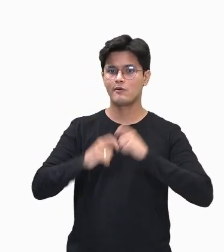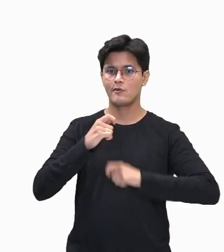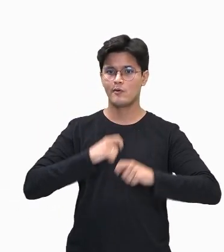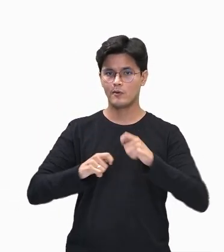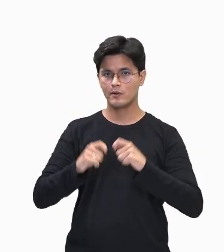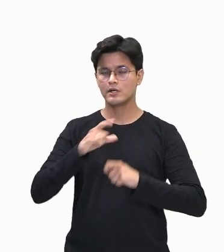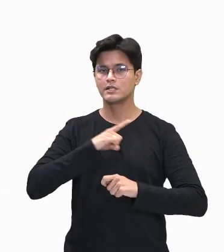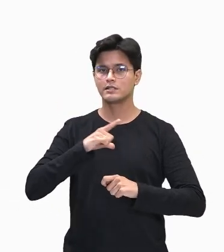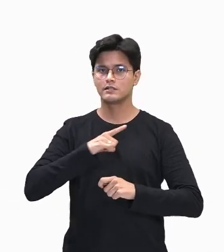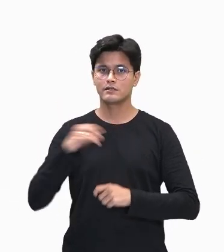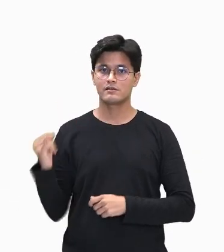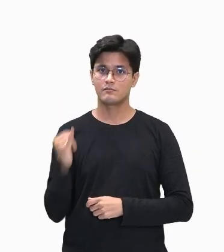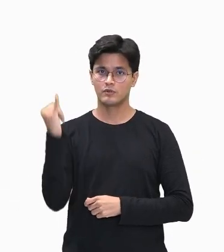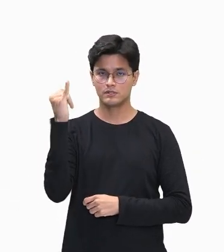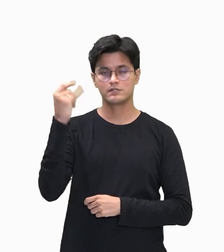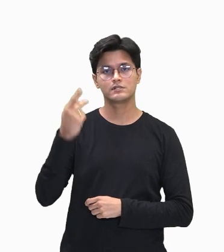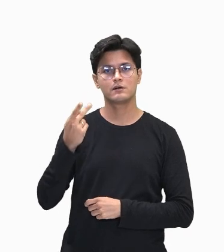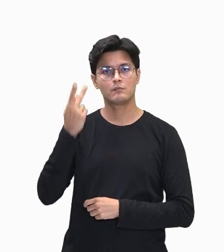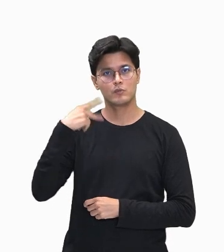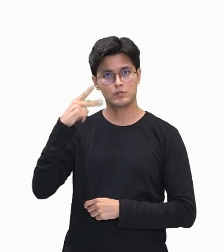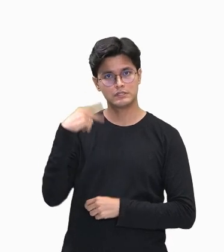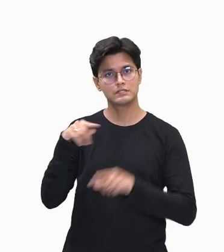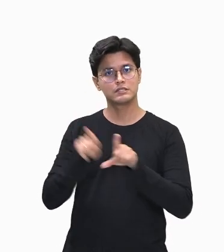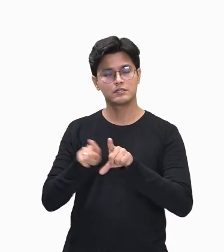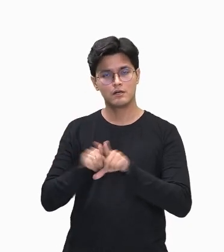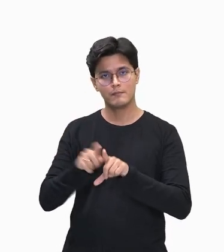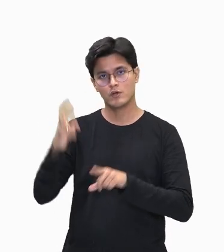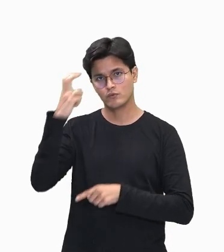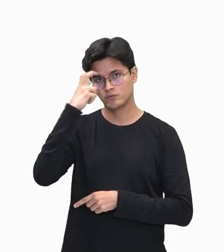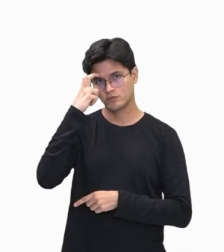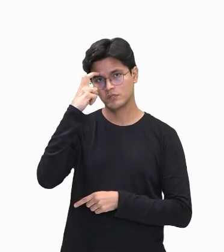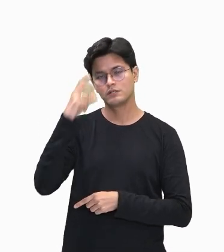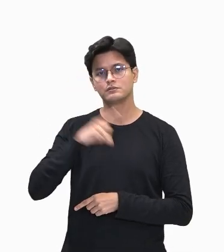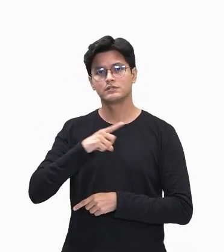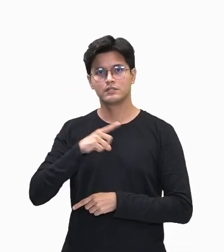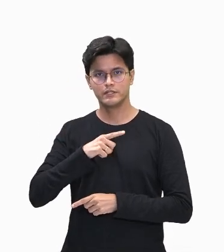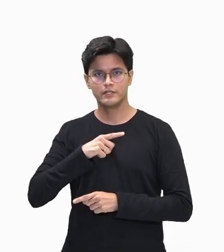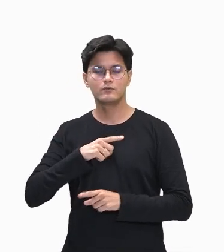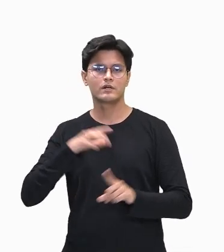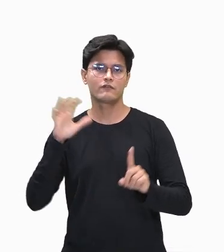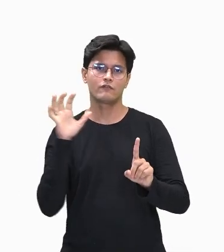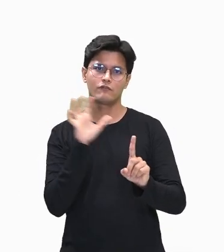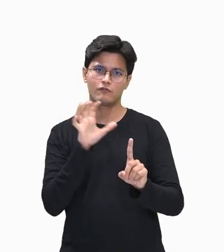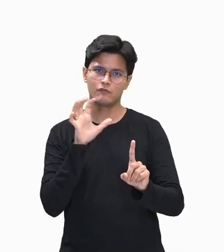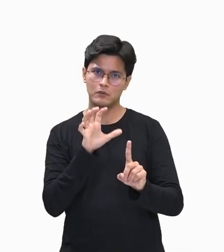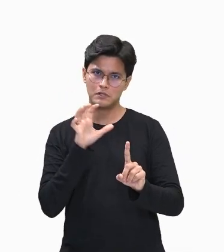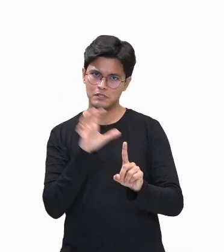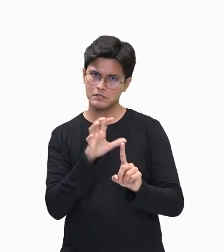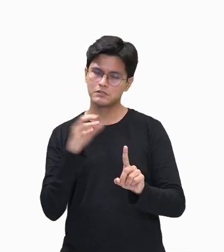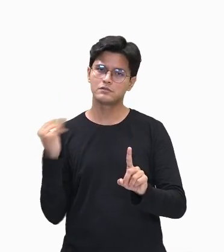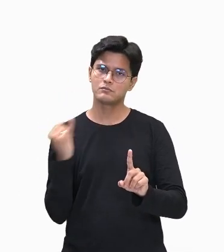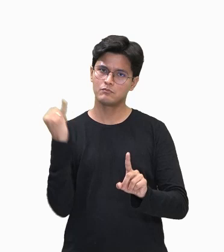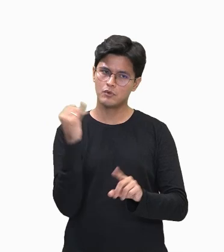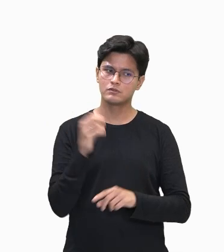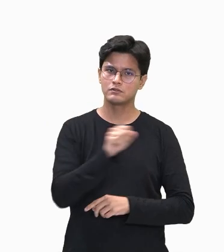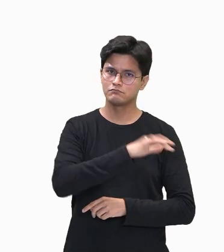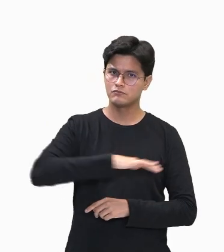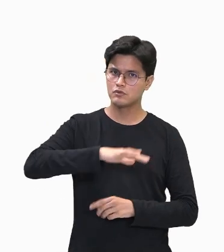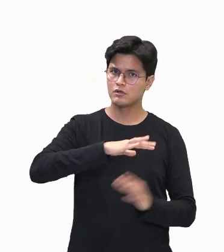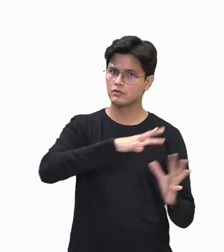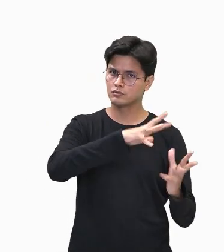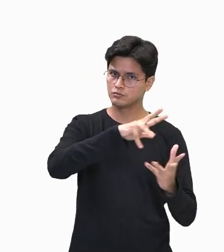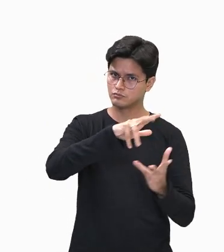tem uma importância política e cultural, exercendo grande influência no cenário